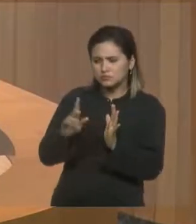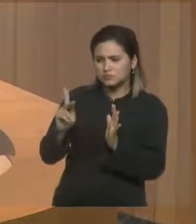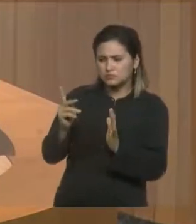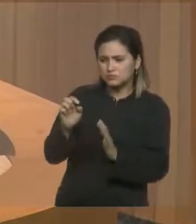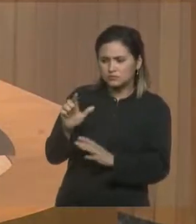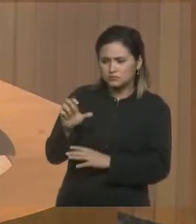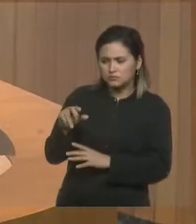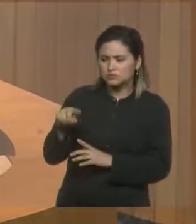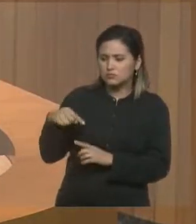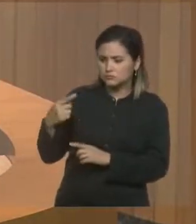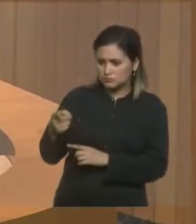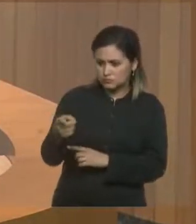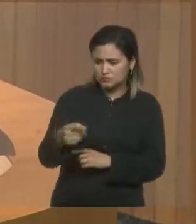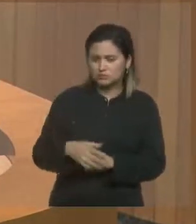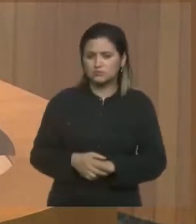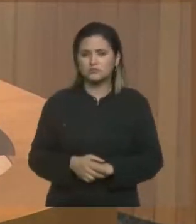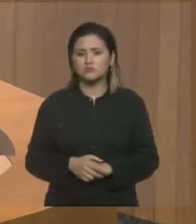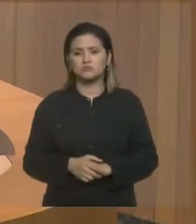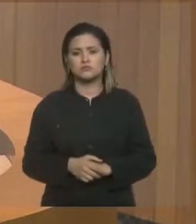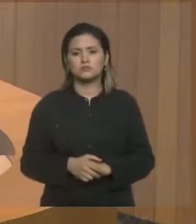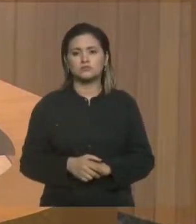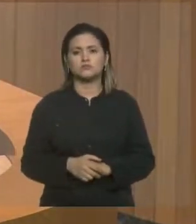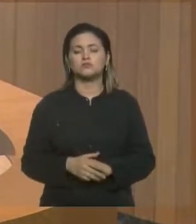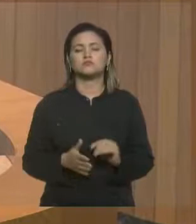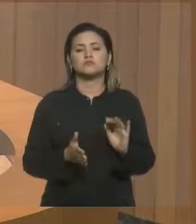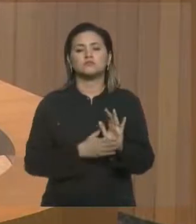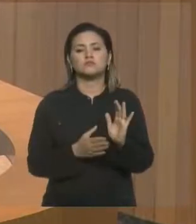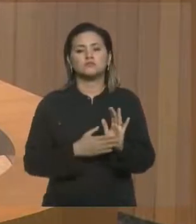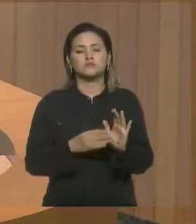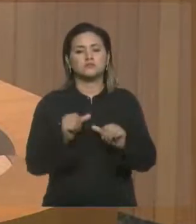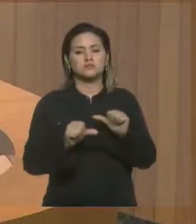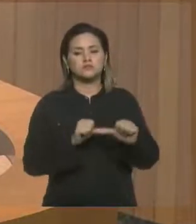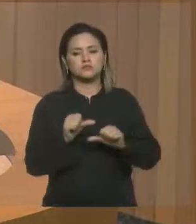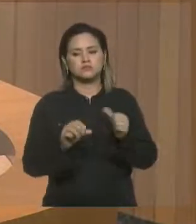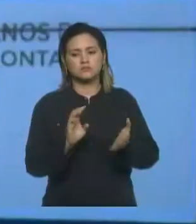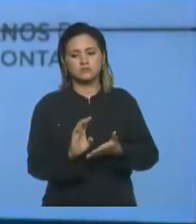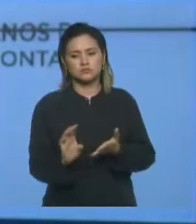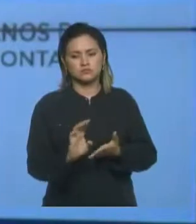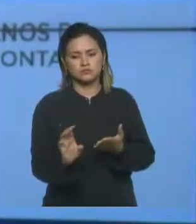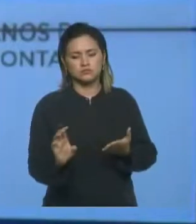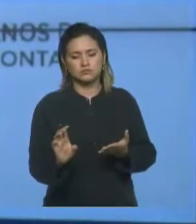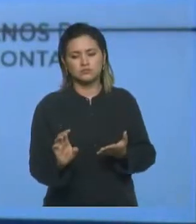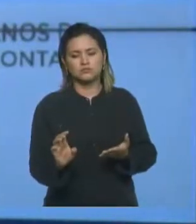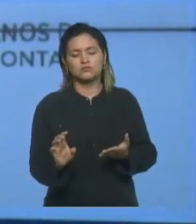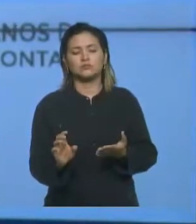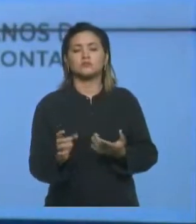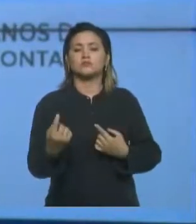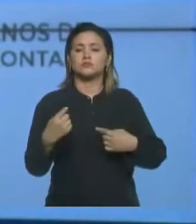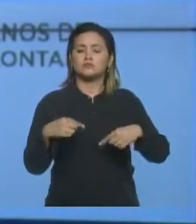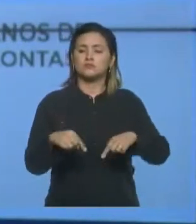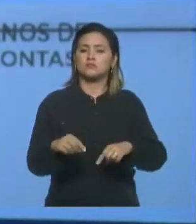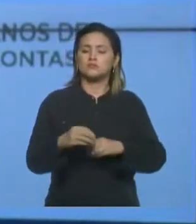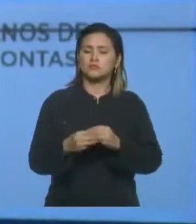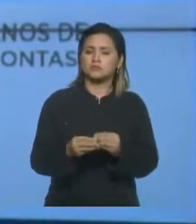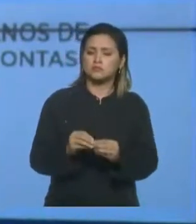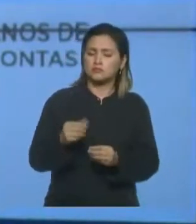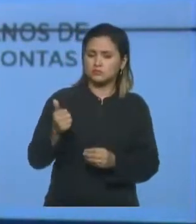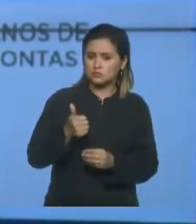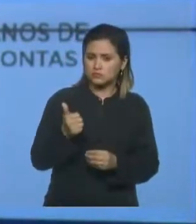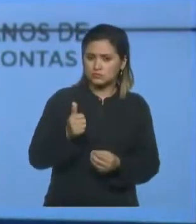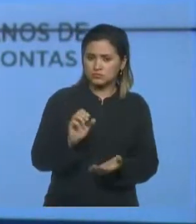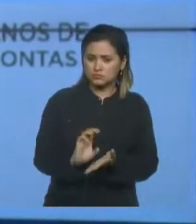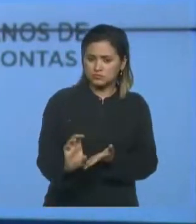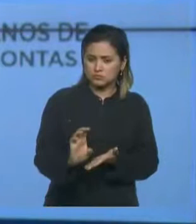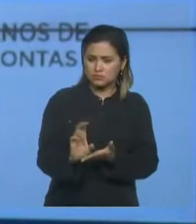favor. Então, nós propusemos as seguintes alterações no Fundo de Combate ao Câncer. Primeiro, que os recursos do fundo sejam utilizados em ações